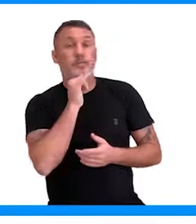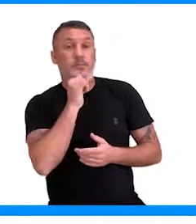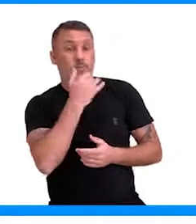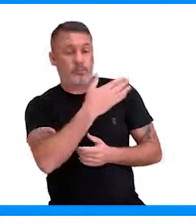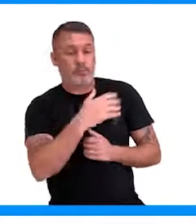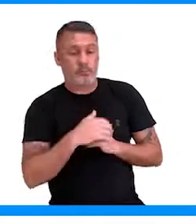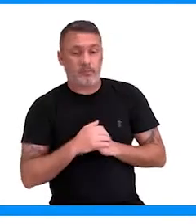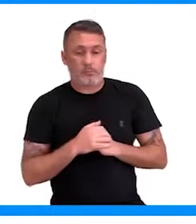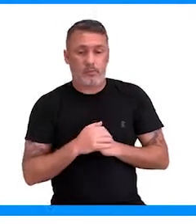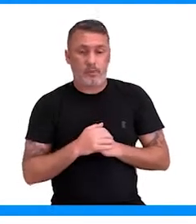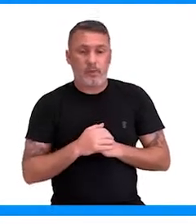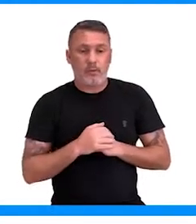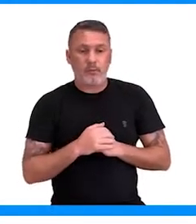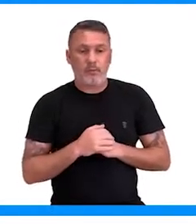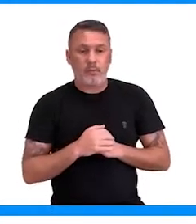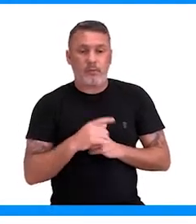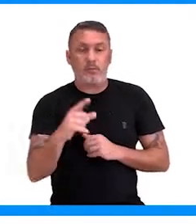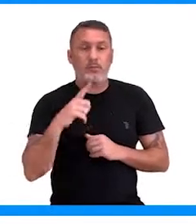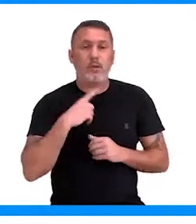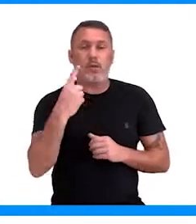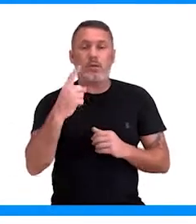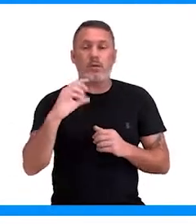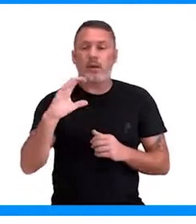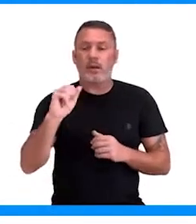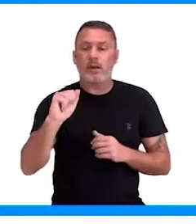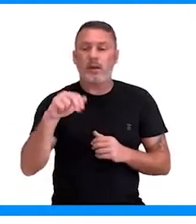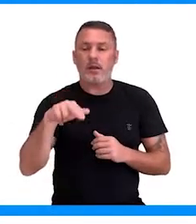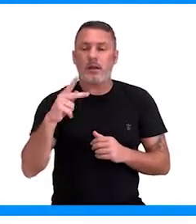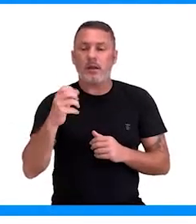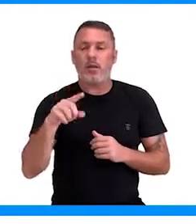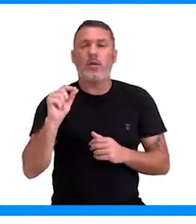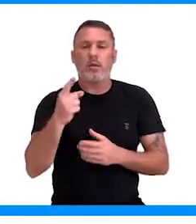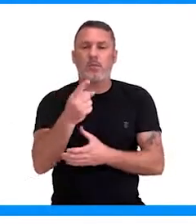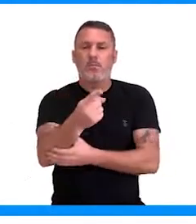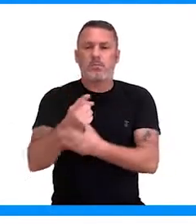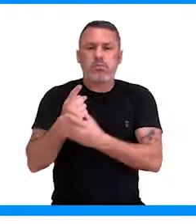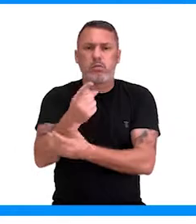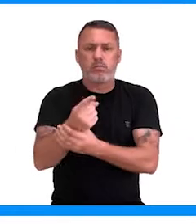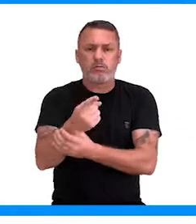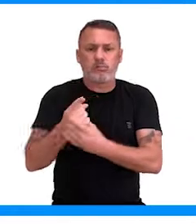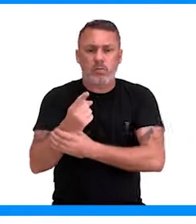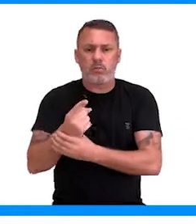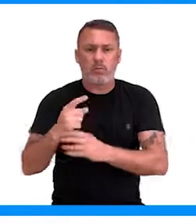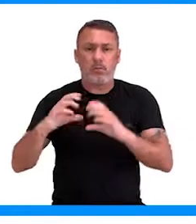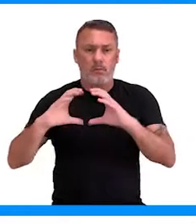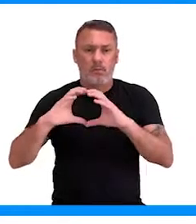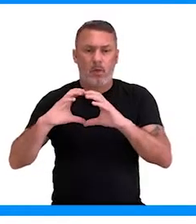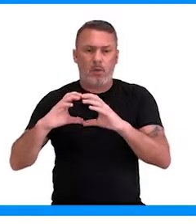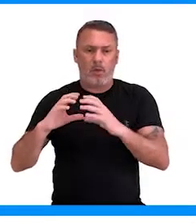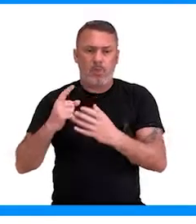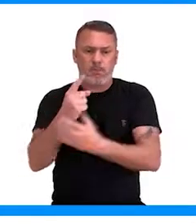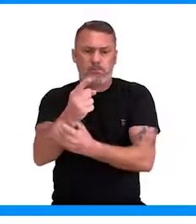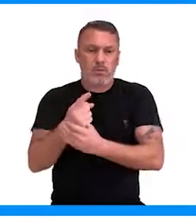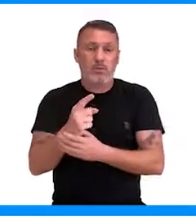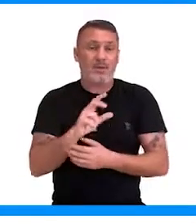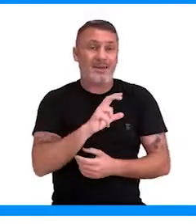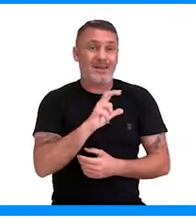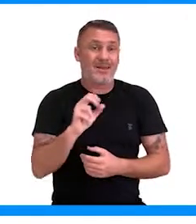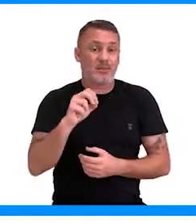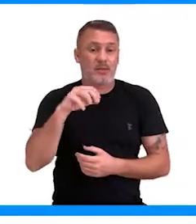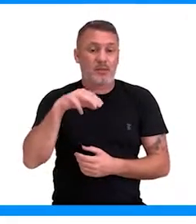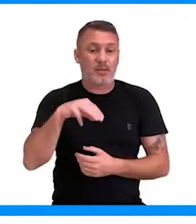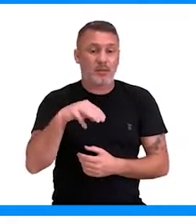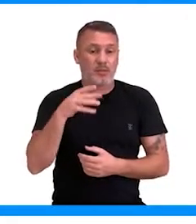Olha esse exemplo. Um canhão dispara uma bala com velocidade inicial igual a 500 metros por